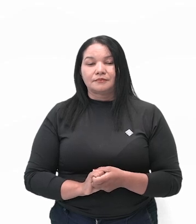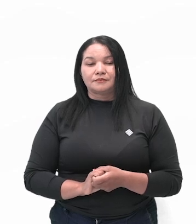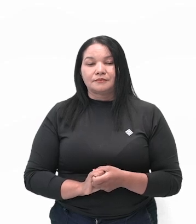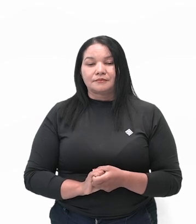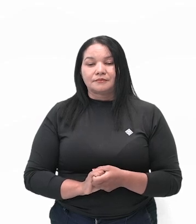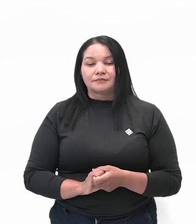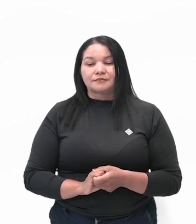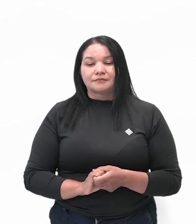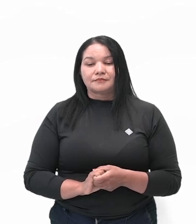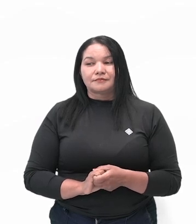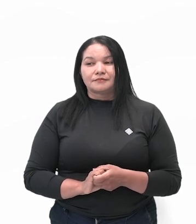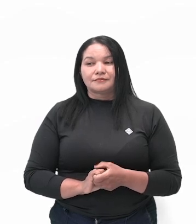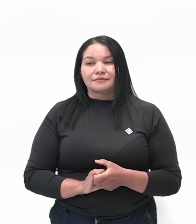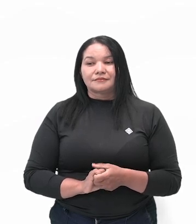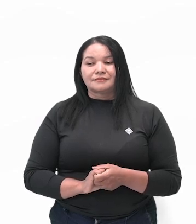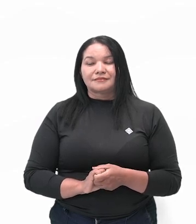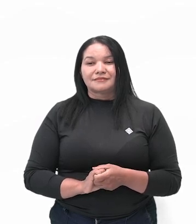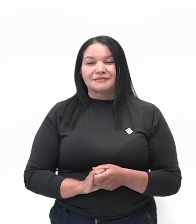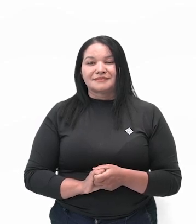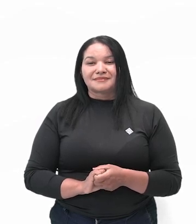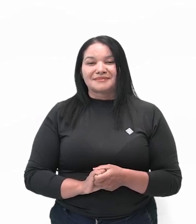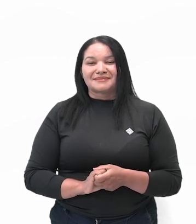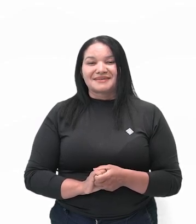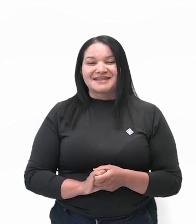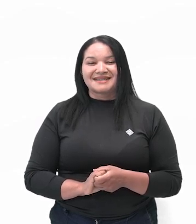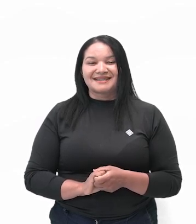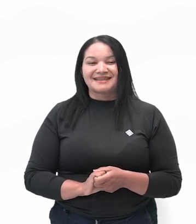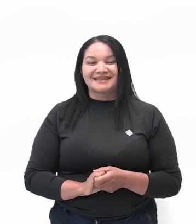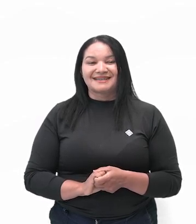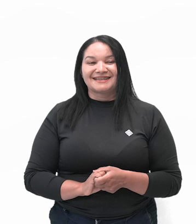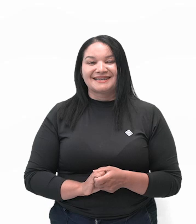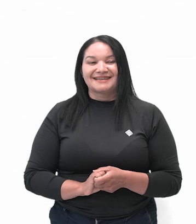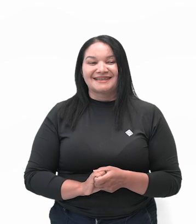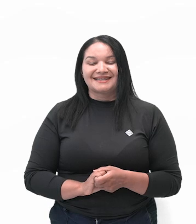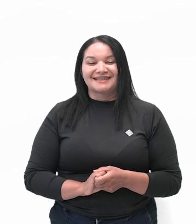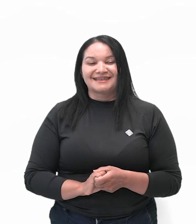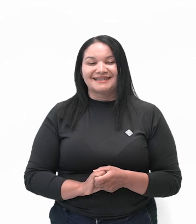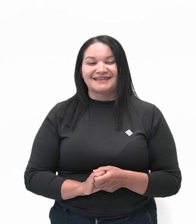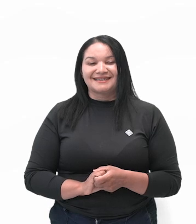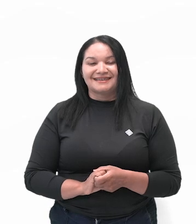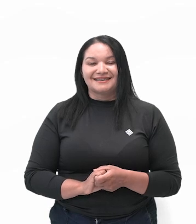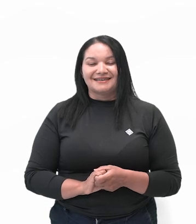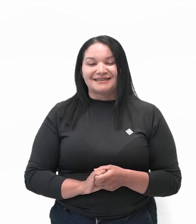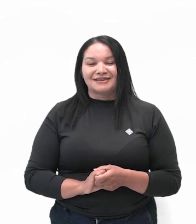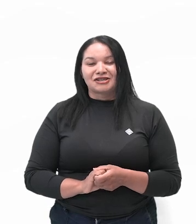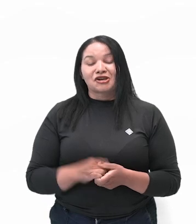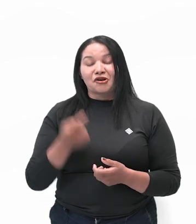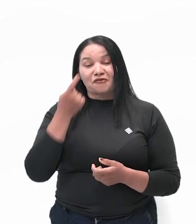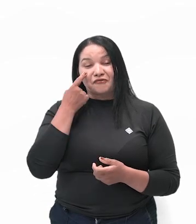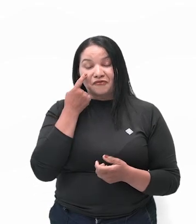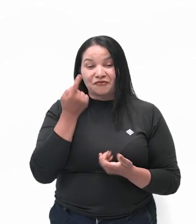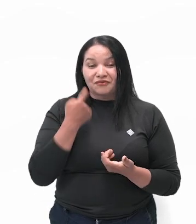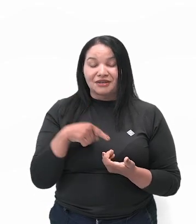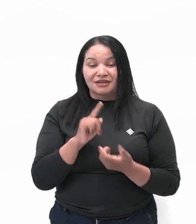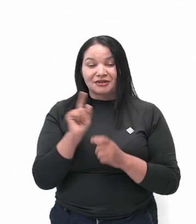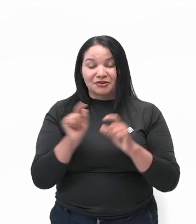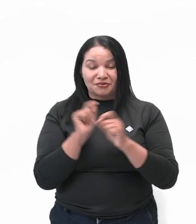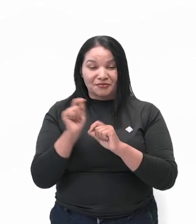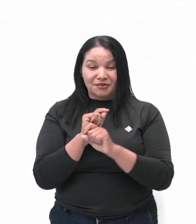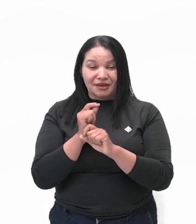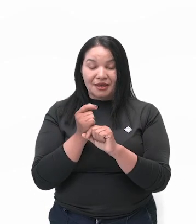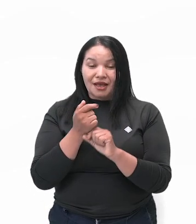Aí eu já ensinei para vocês lá que nós tínhamos lá vários cognatos, né? Vocês já viram. Só que